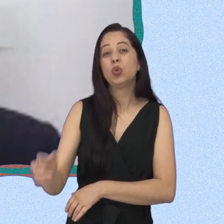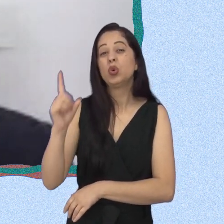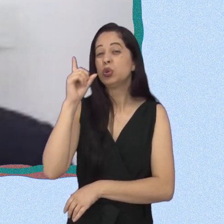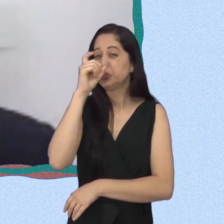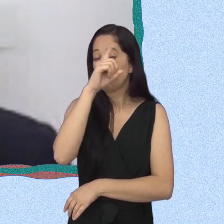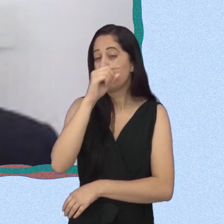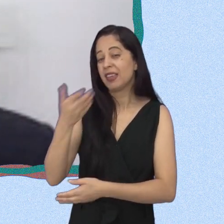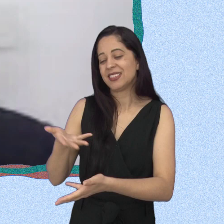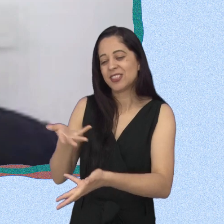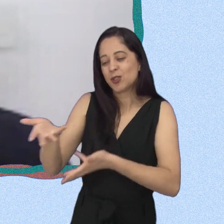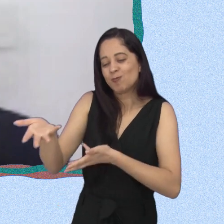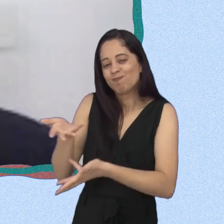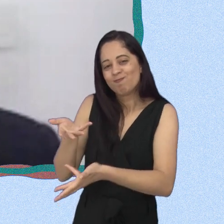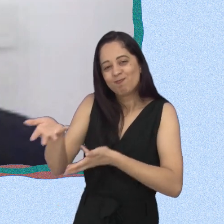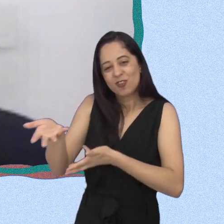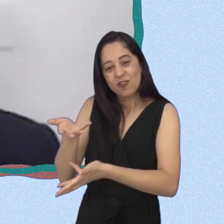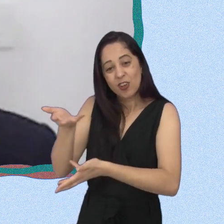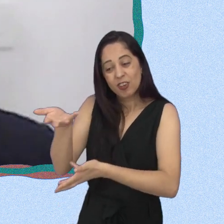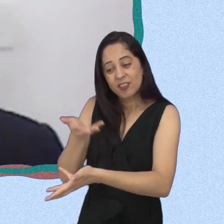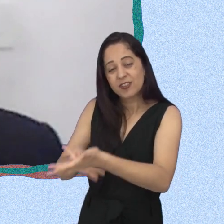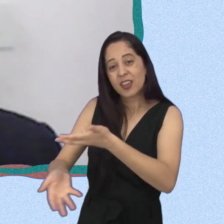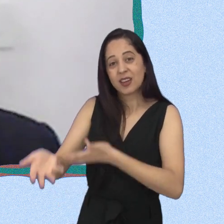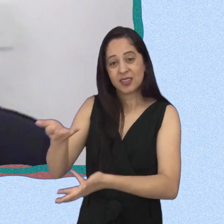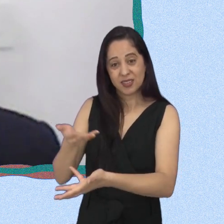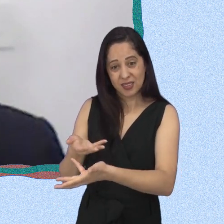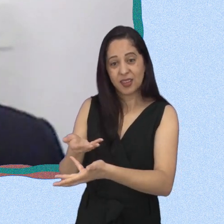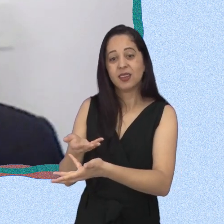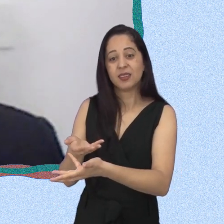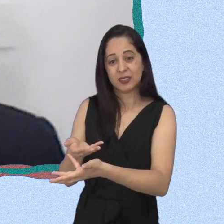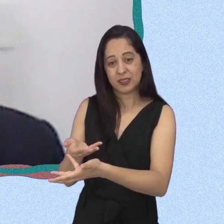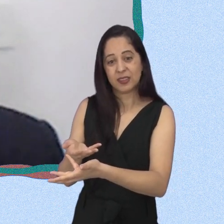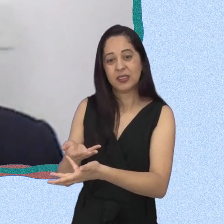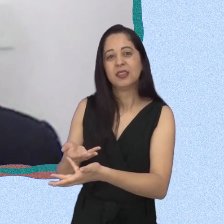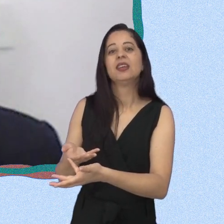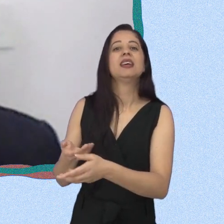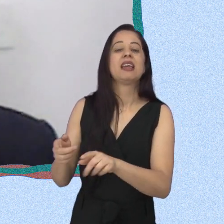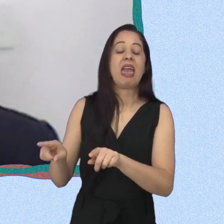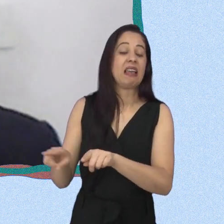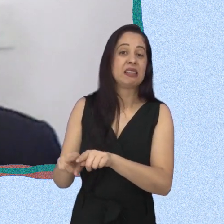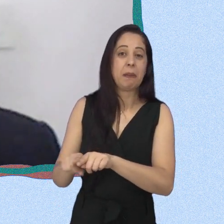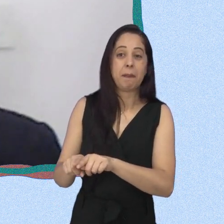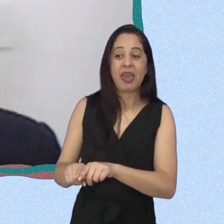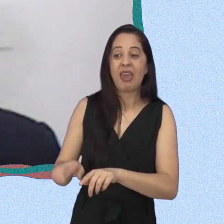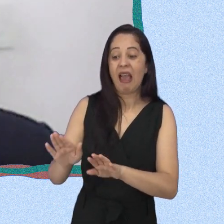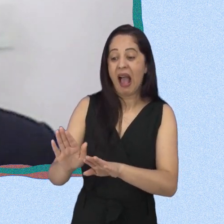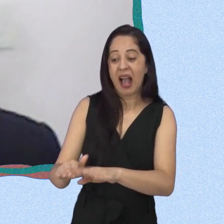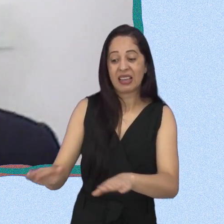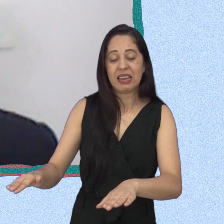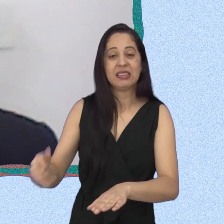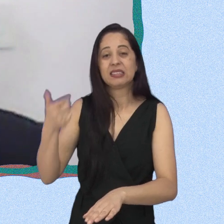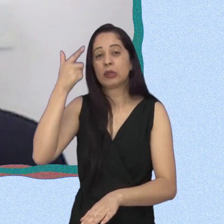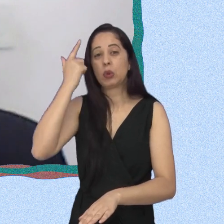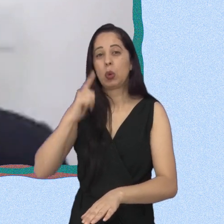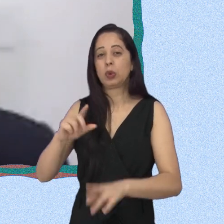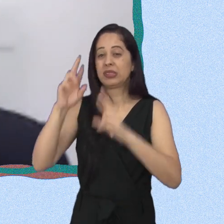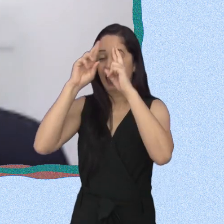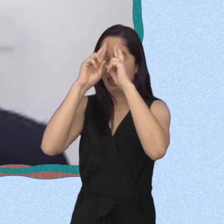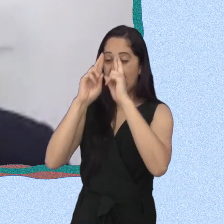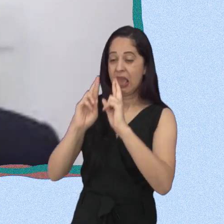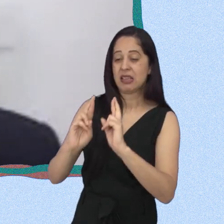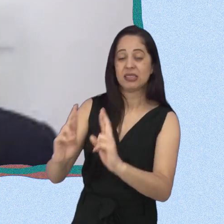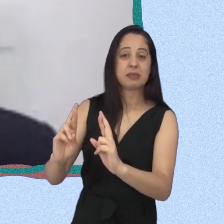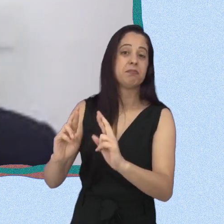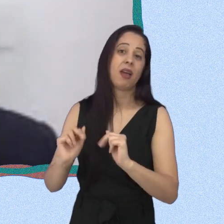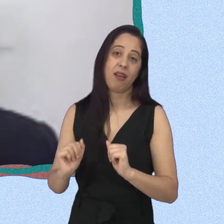maiores dificuldades de socialização e desenvolver as virtudes como a tolerância, por exemplo, o respeito,